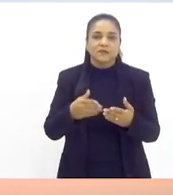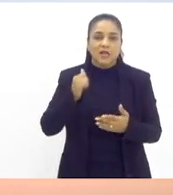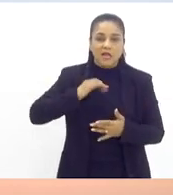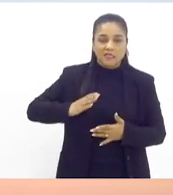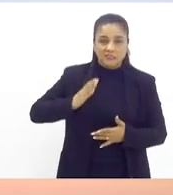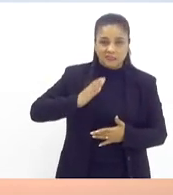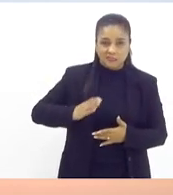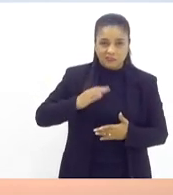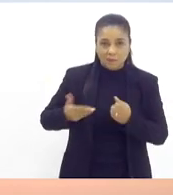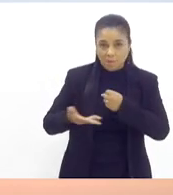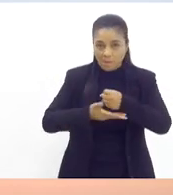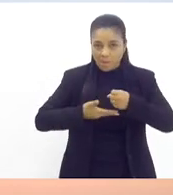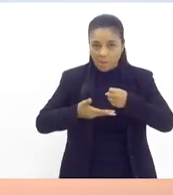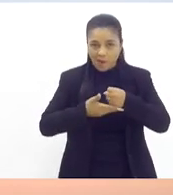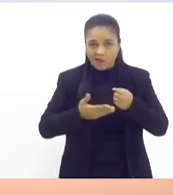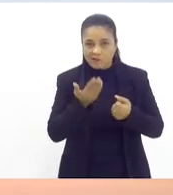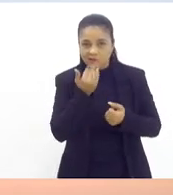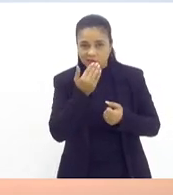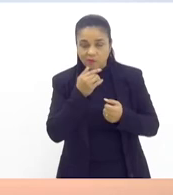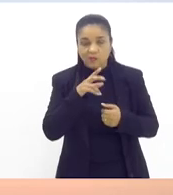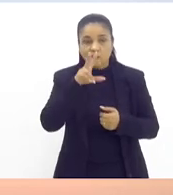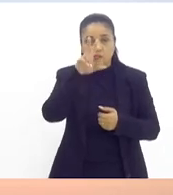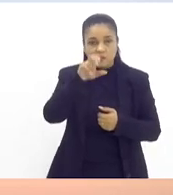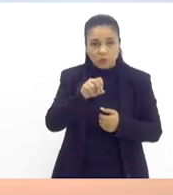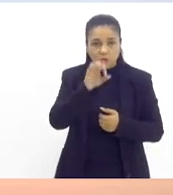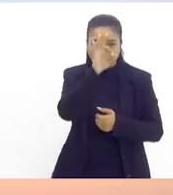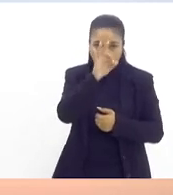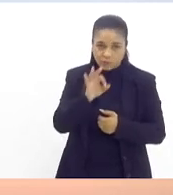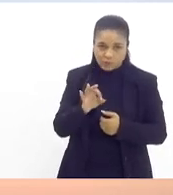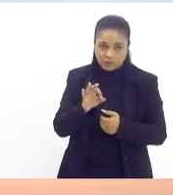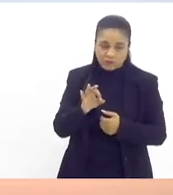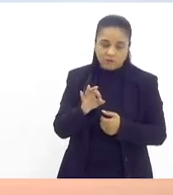de alimentos vão ter uma alíquota de 50%,